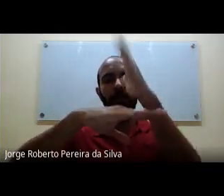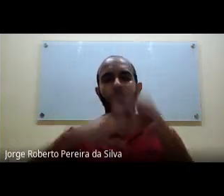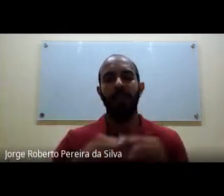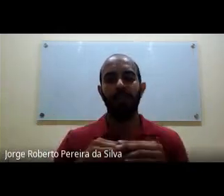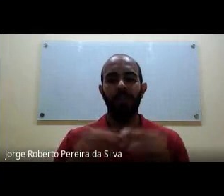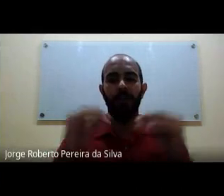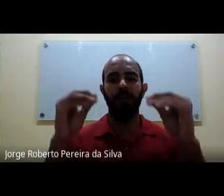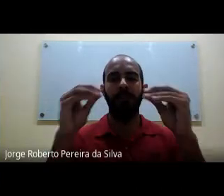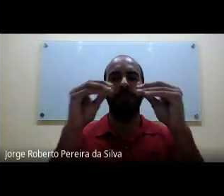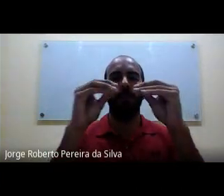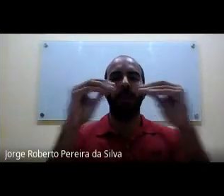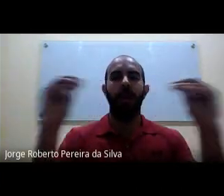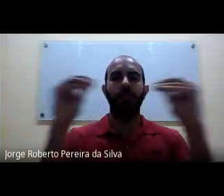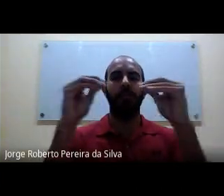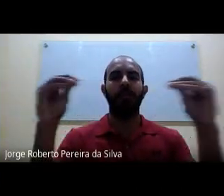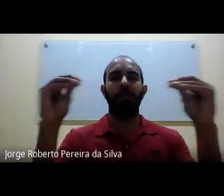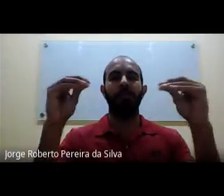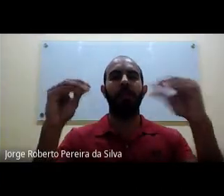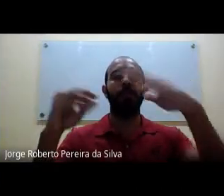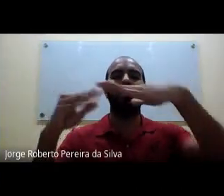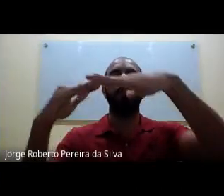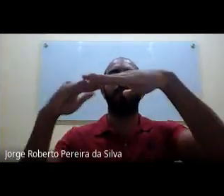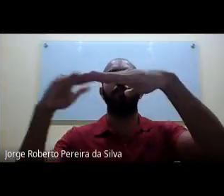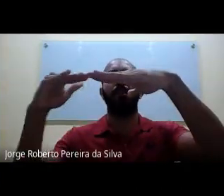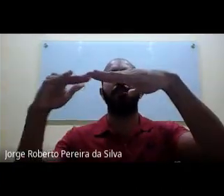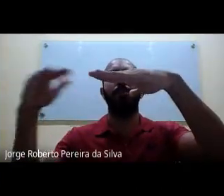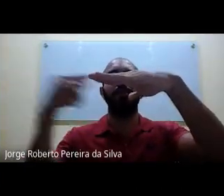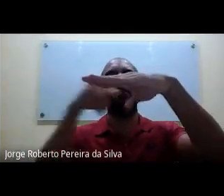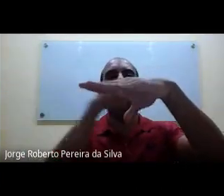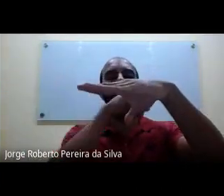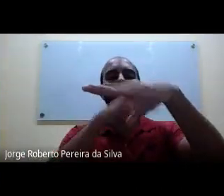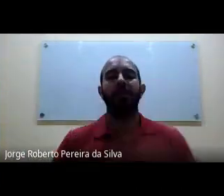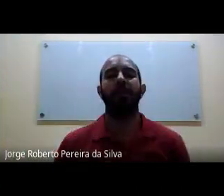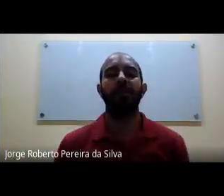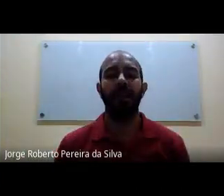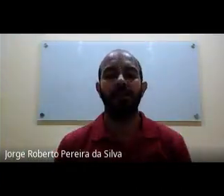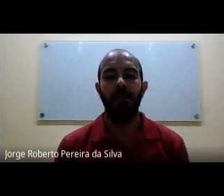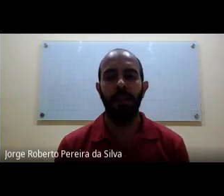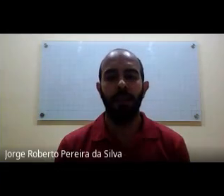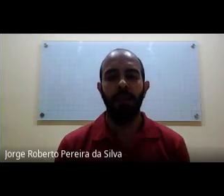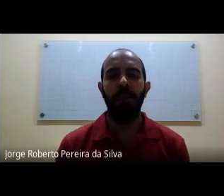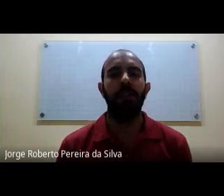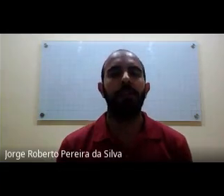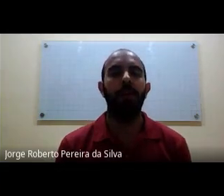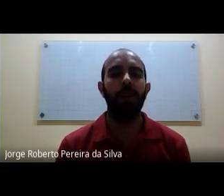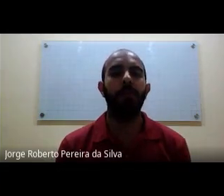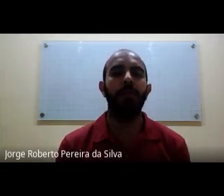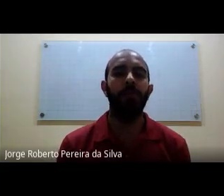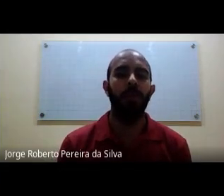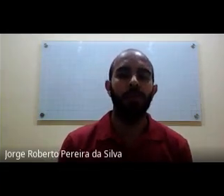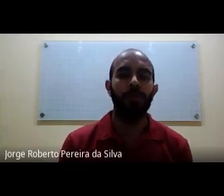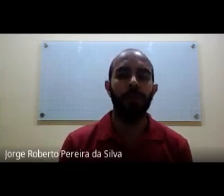magnético estiver direcionado para cima, as forças elas vão estar atuando exatamente na mesma linha. E aí, nesse caso aí, não vai ter